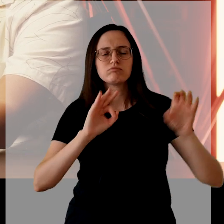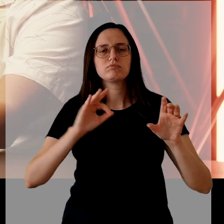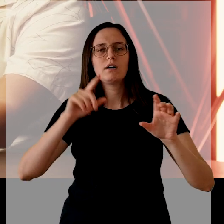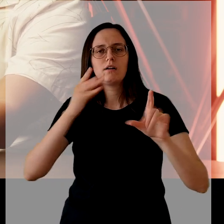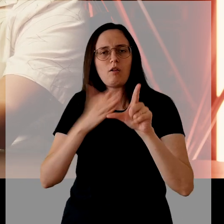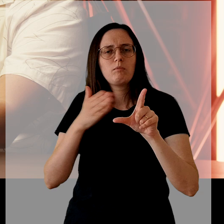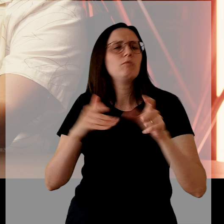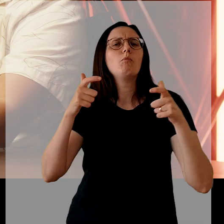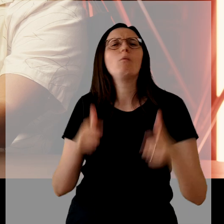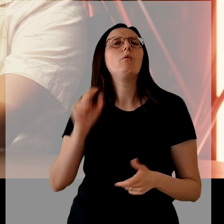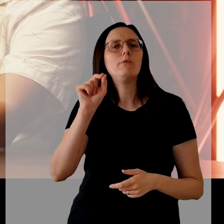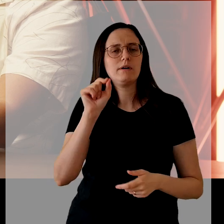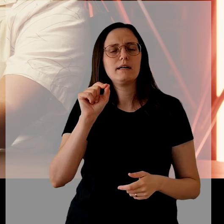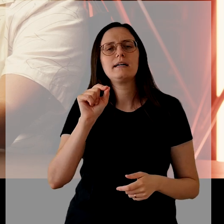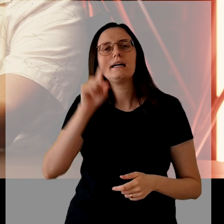laboratório no